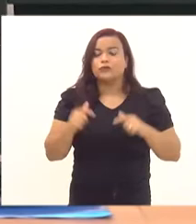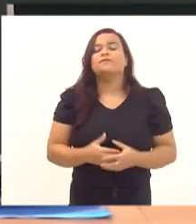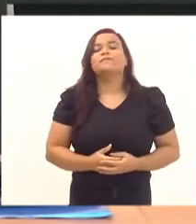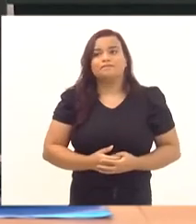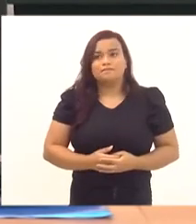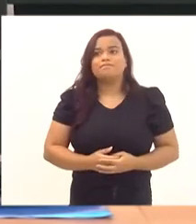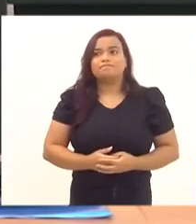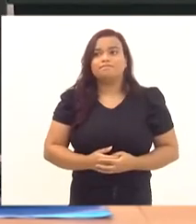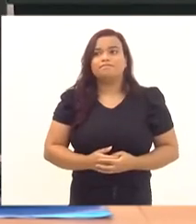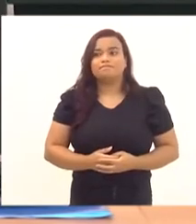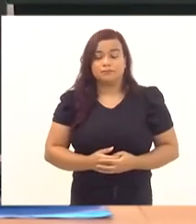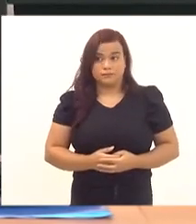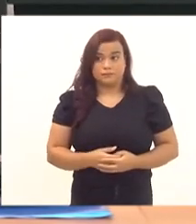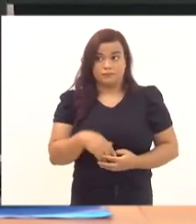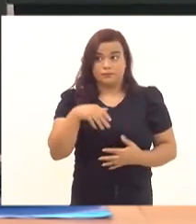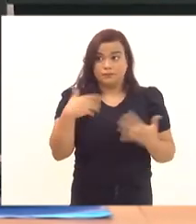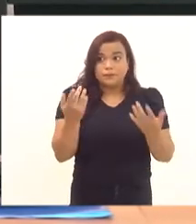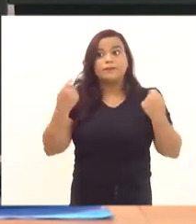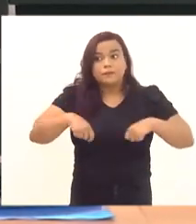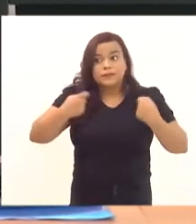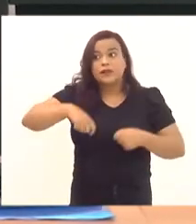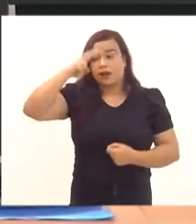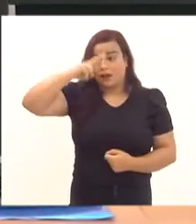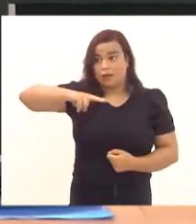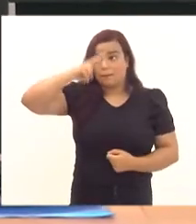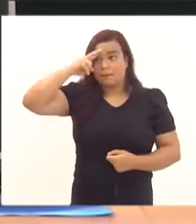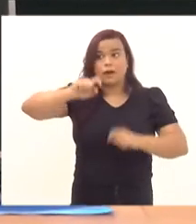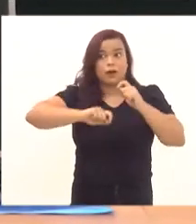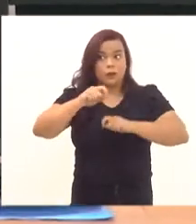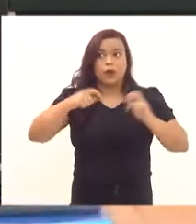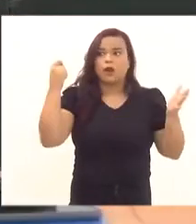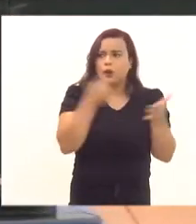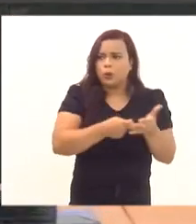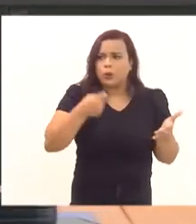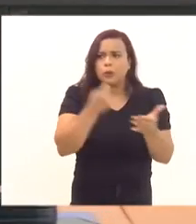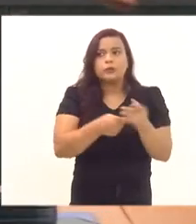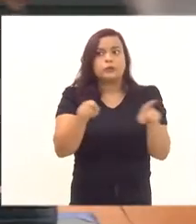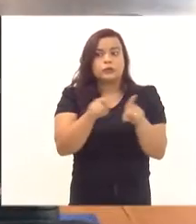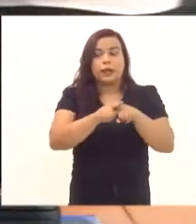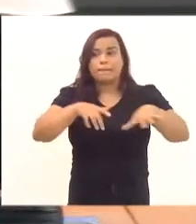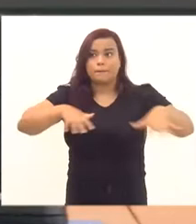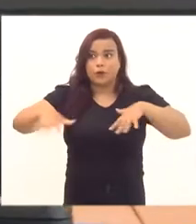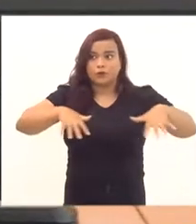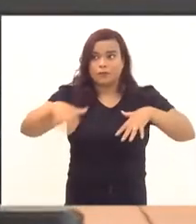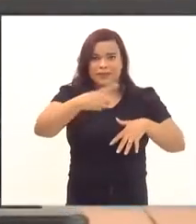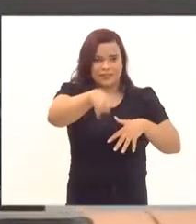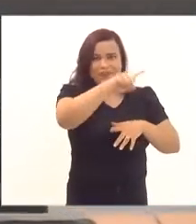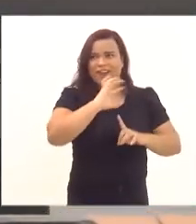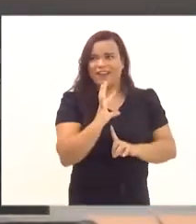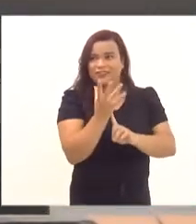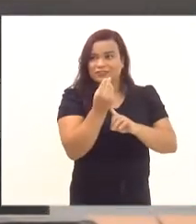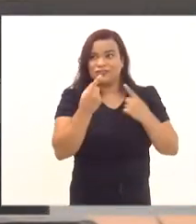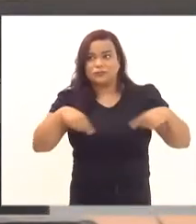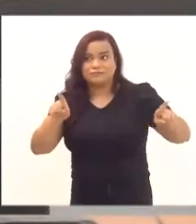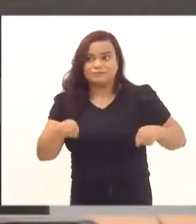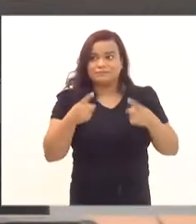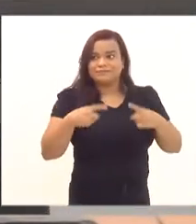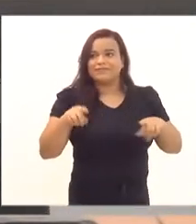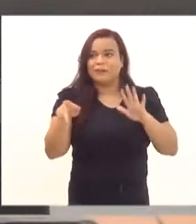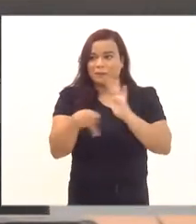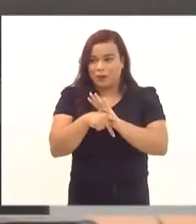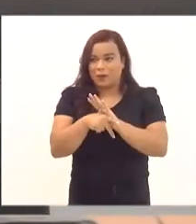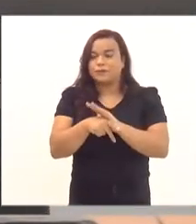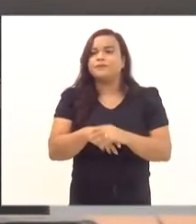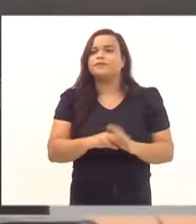é preciso fazer o devido registro além da luta do movimento dos próprios artistas né integrante da